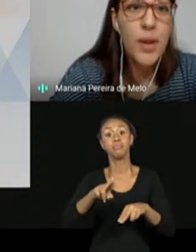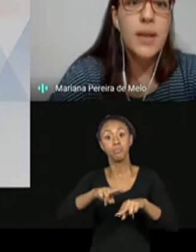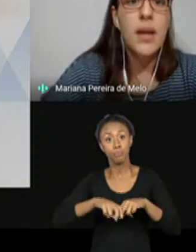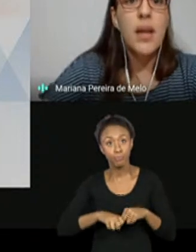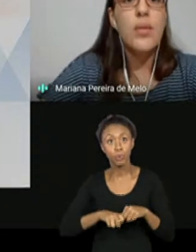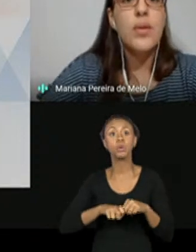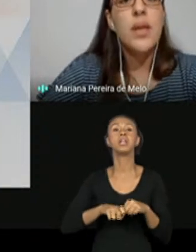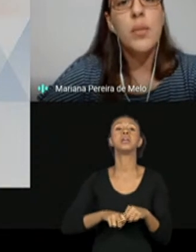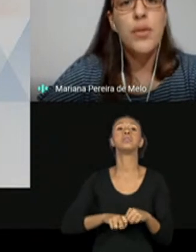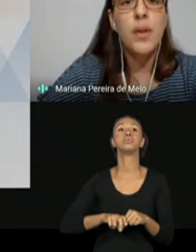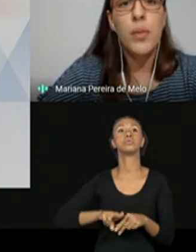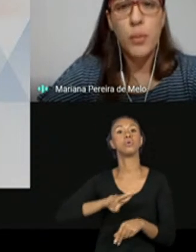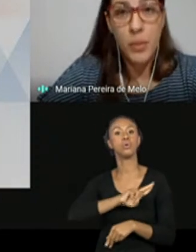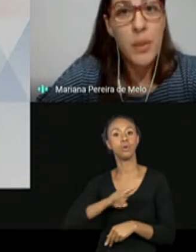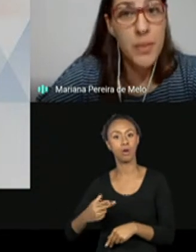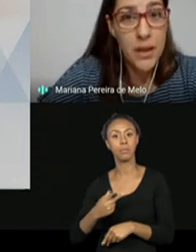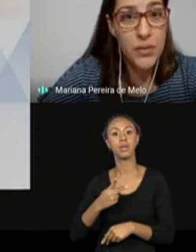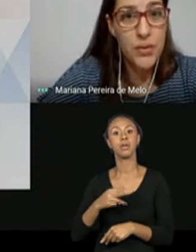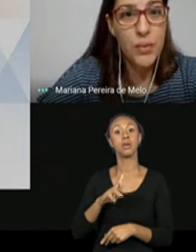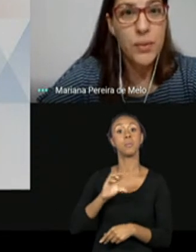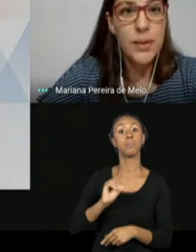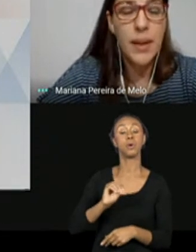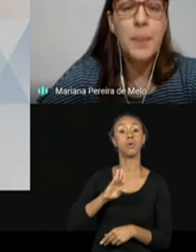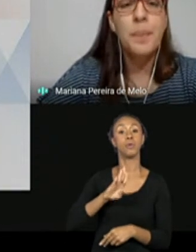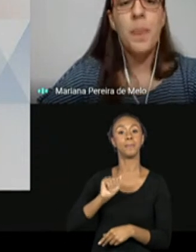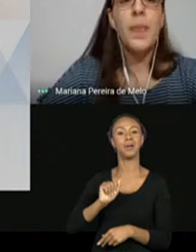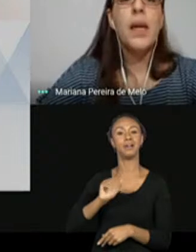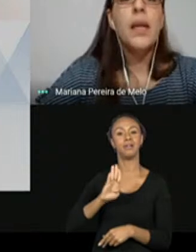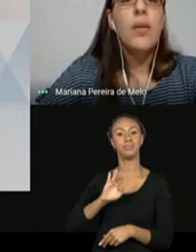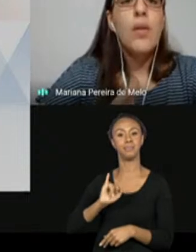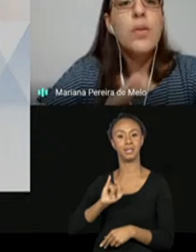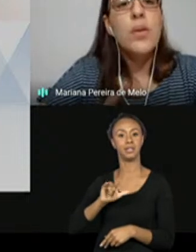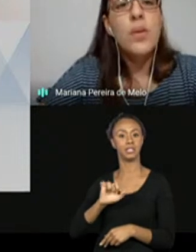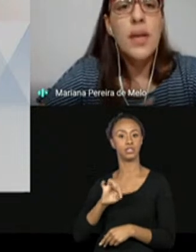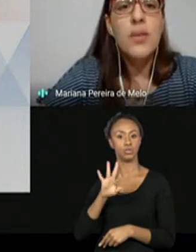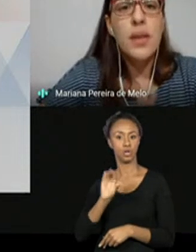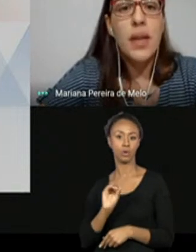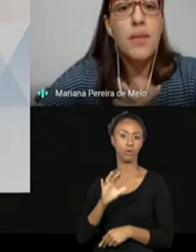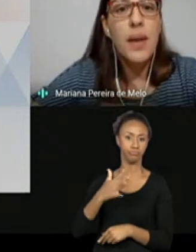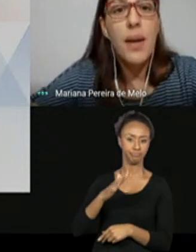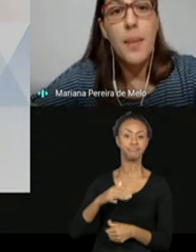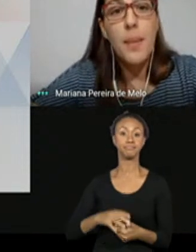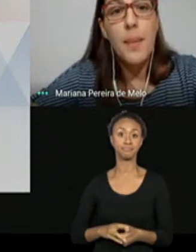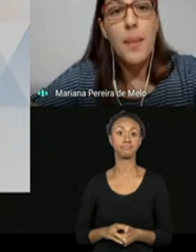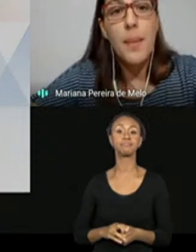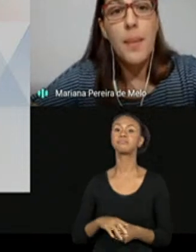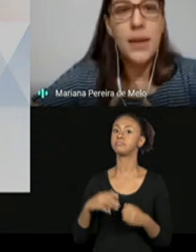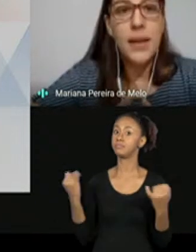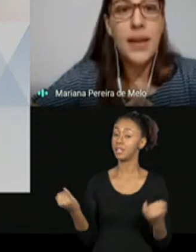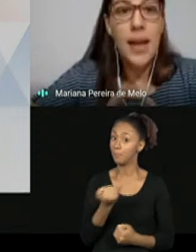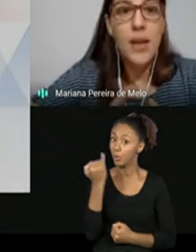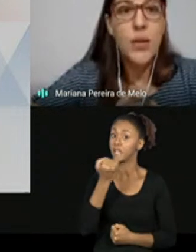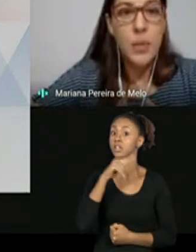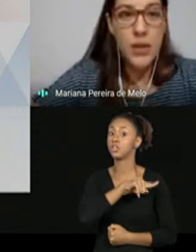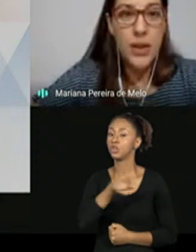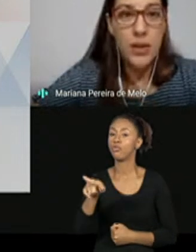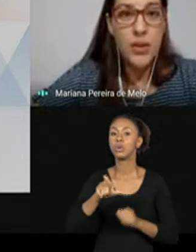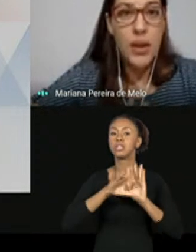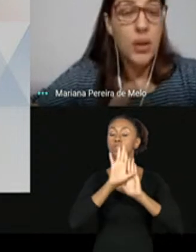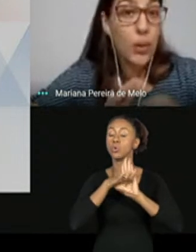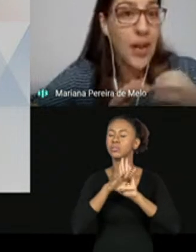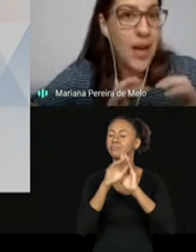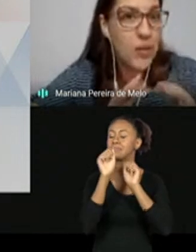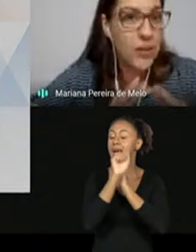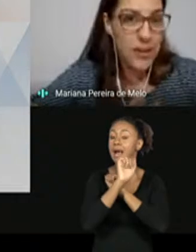segunda moeda é o exemplo de fenômeno probabilístico, tá? Então, alguns conceitos que têm que ficar bem claros para a